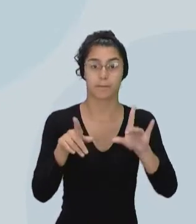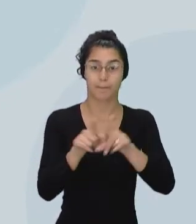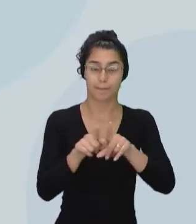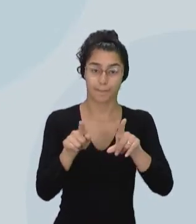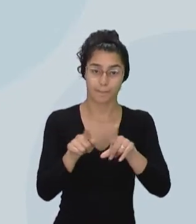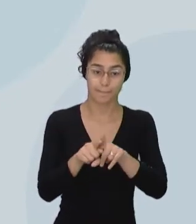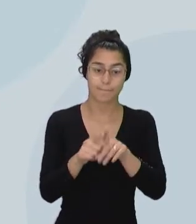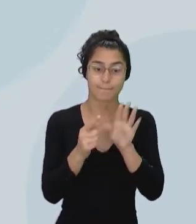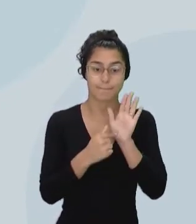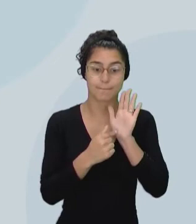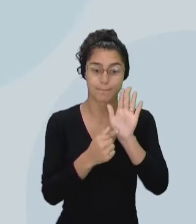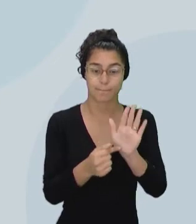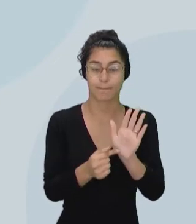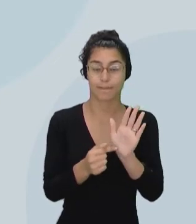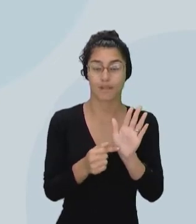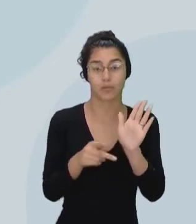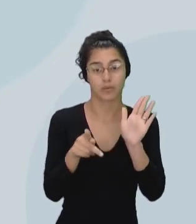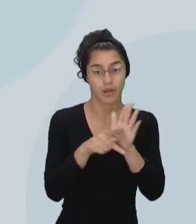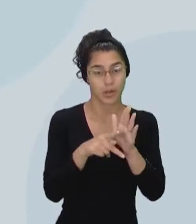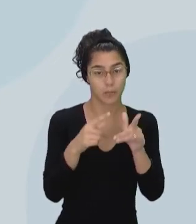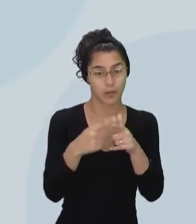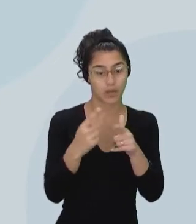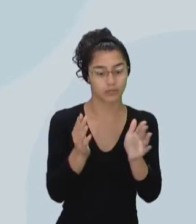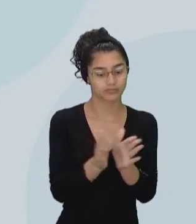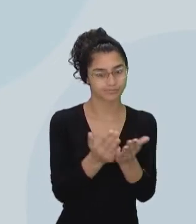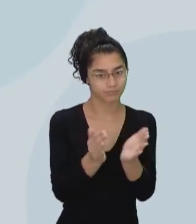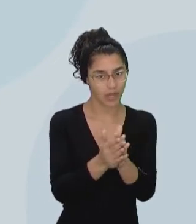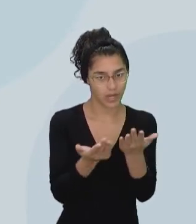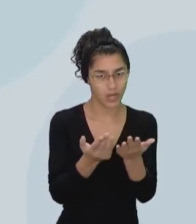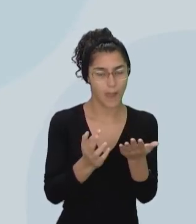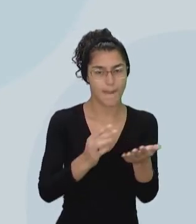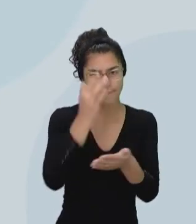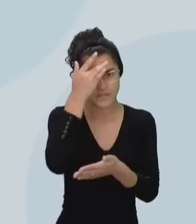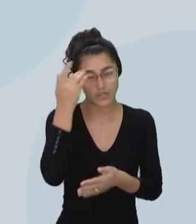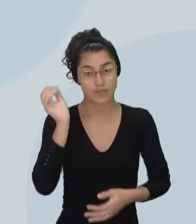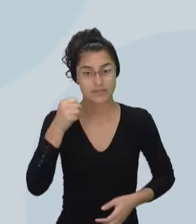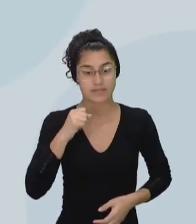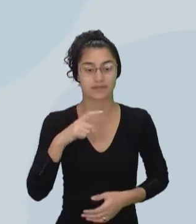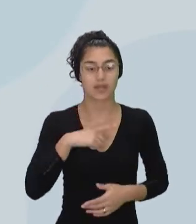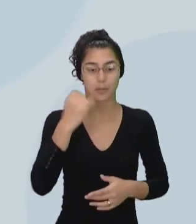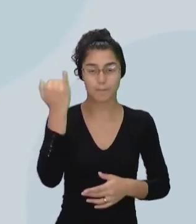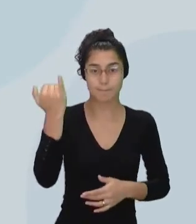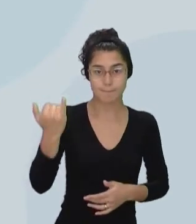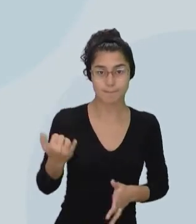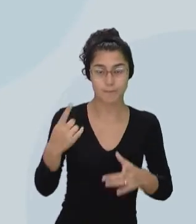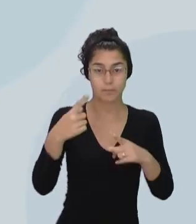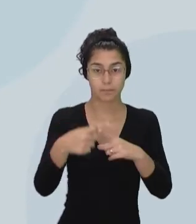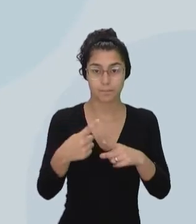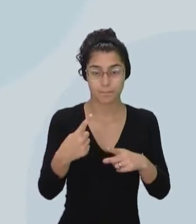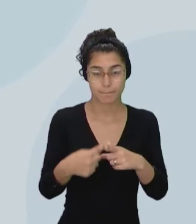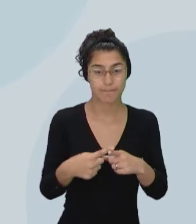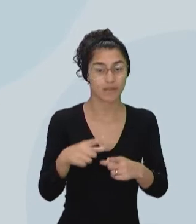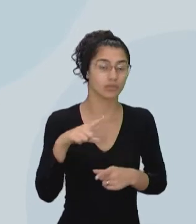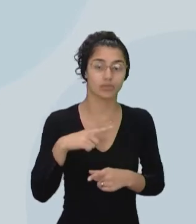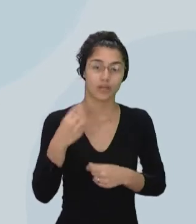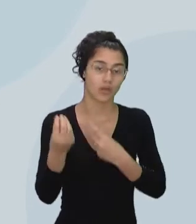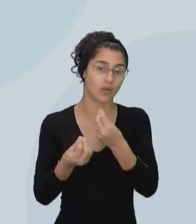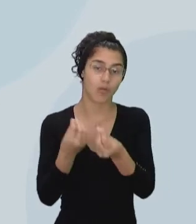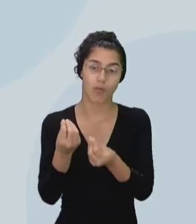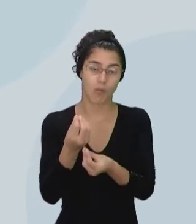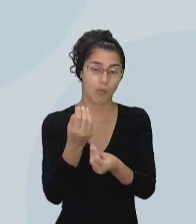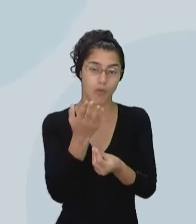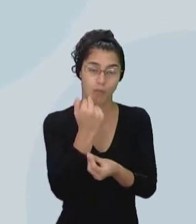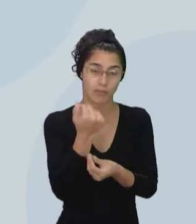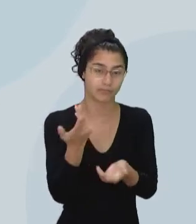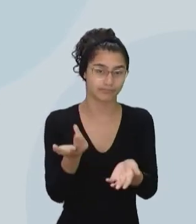também apresenta aí raízes na pobreza. Então, muita gente, sim, sofre de desnutrição porque não tem comida